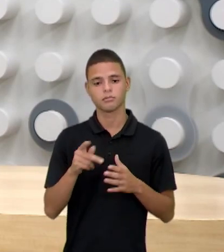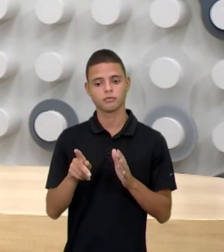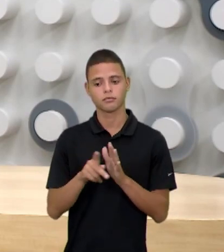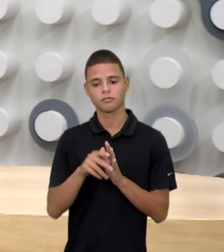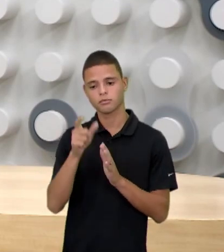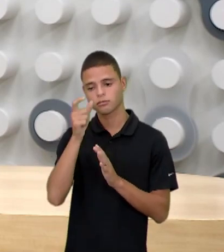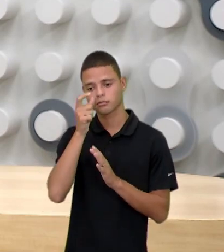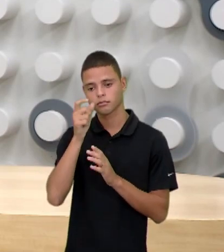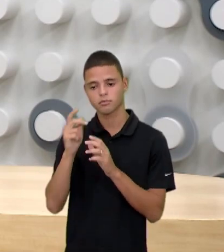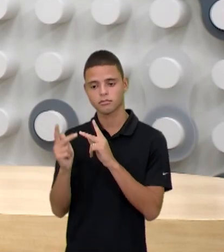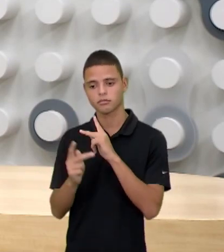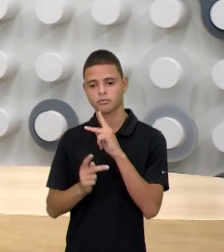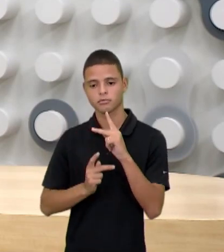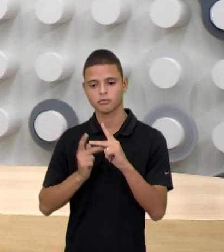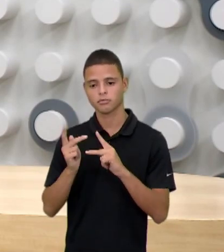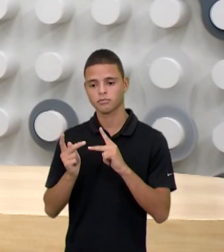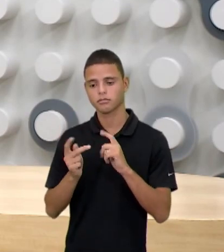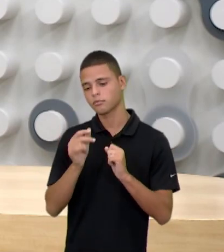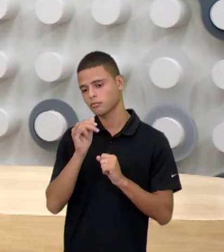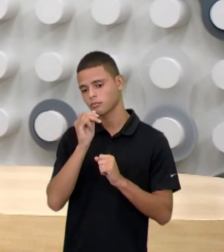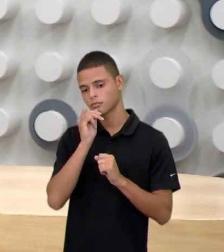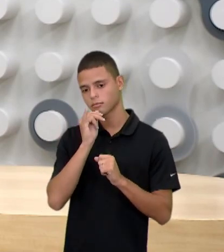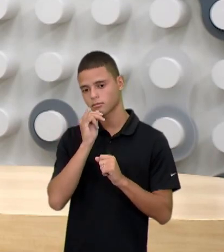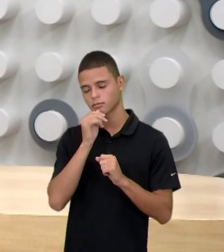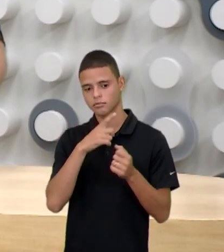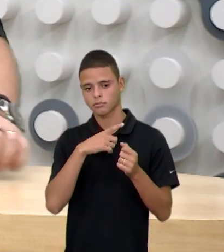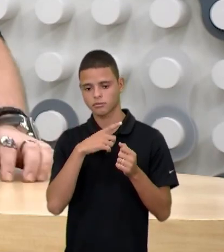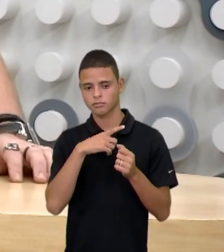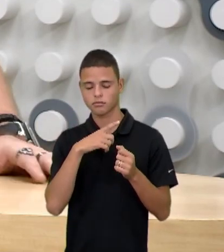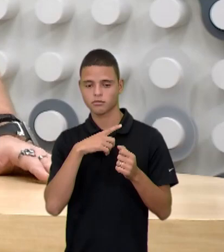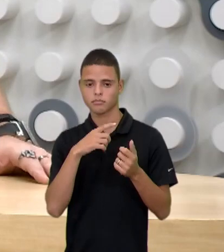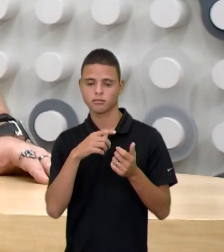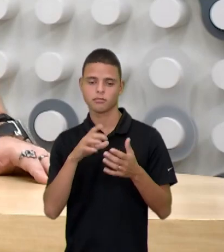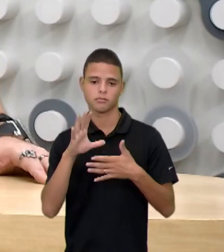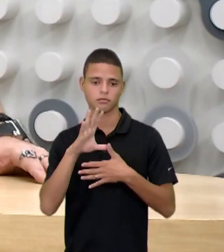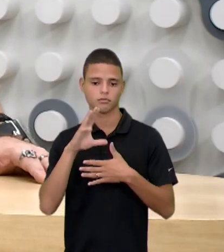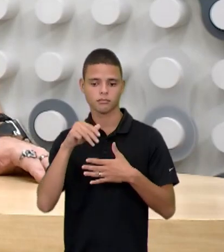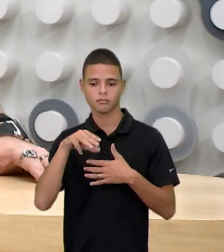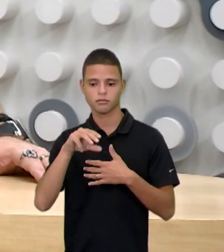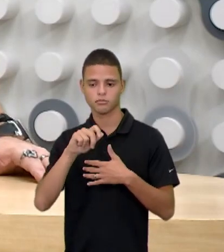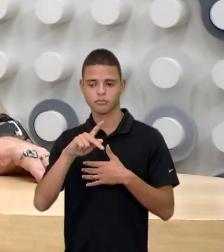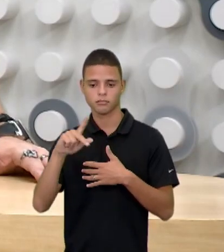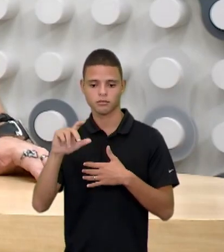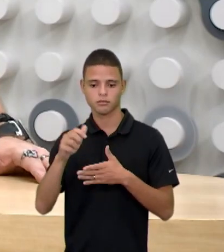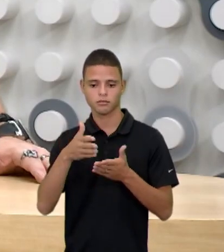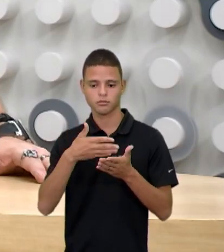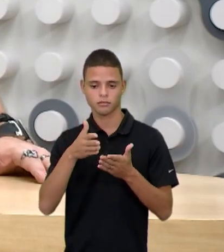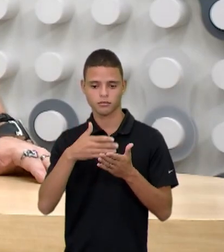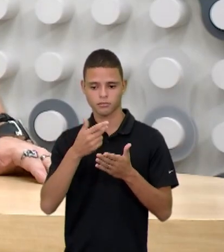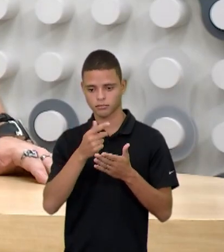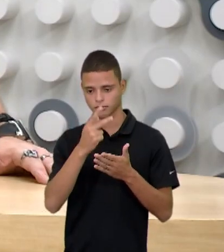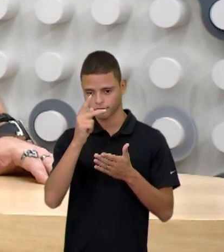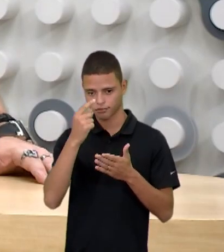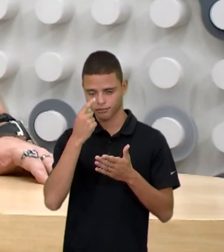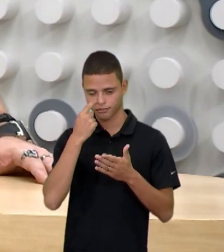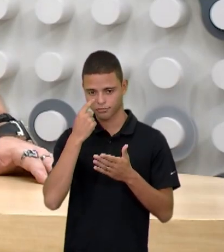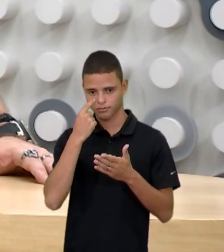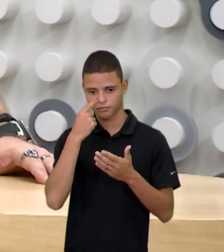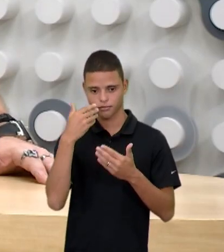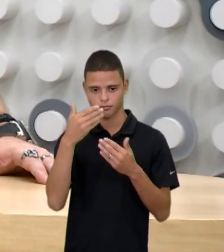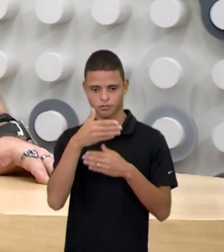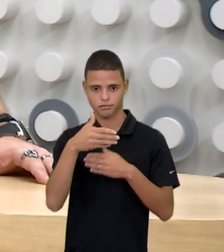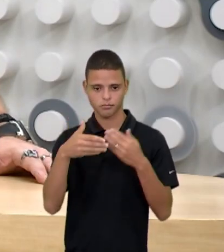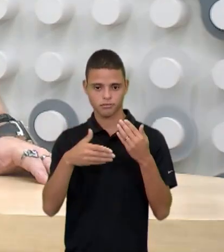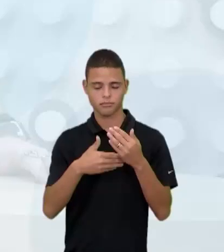no nosso planeta. Tá aí um exemplo que está no mapa de vocês, que eu trouxe aqui para vocês observarem. Ó. É o que nós conhecemos aí